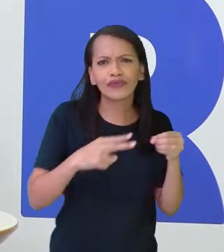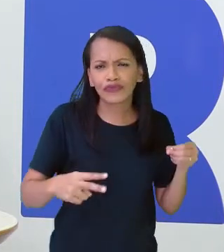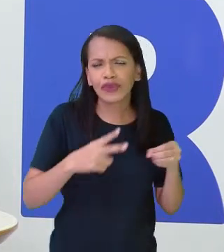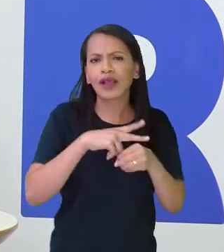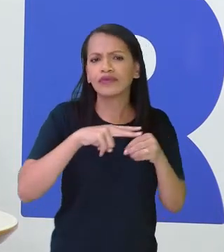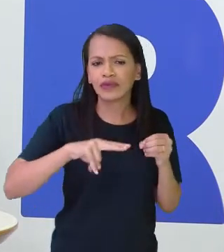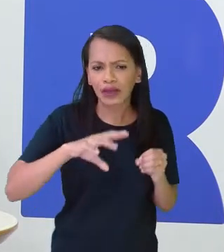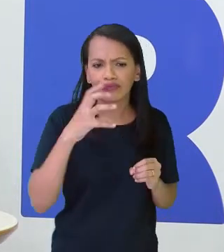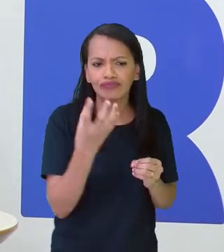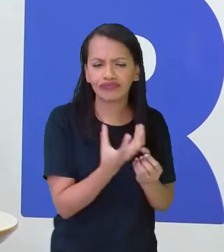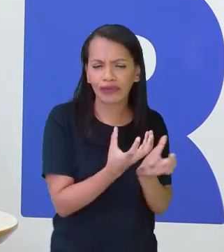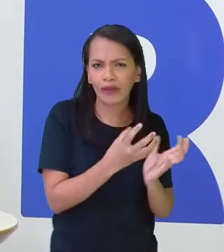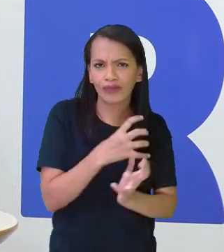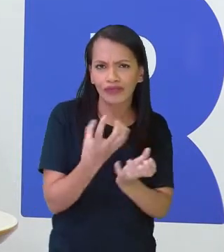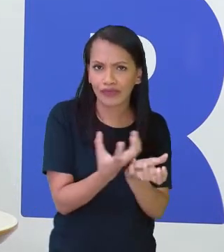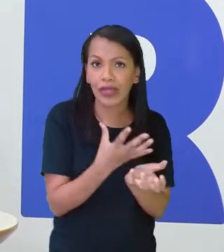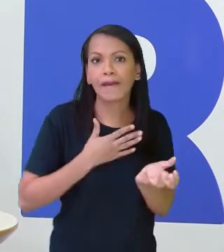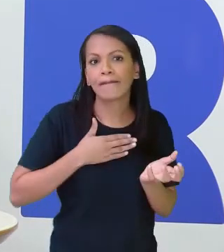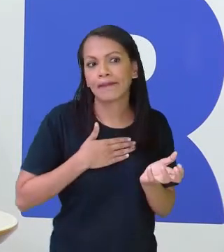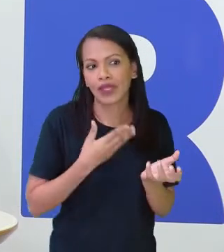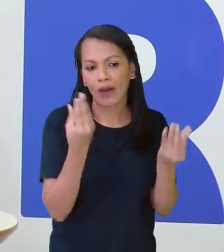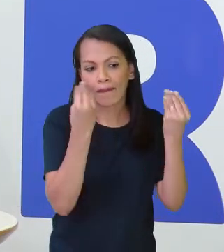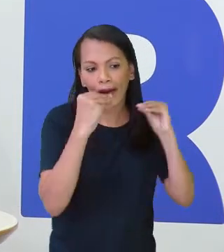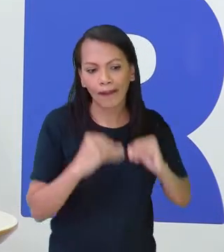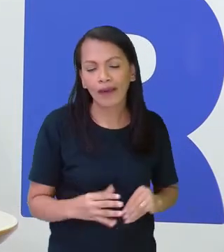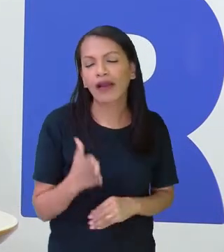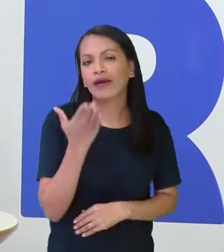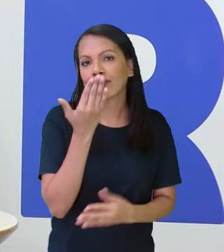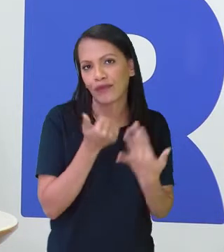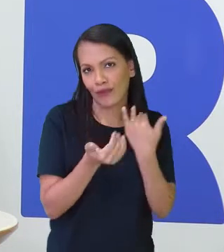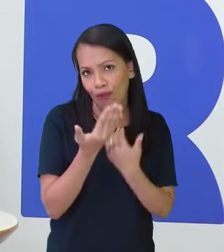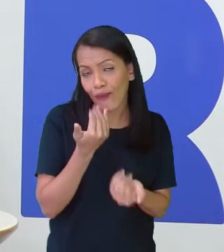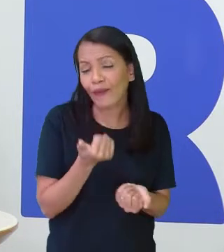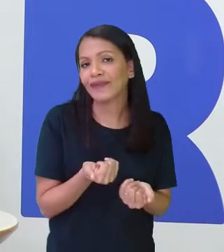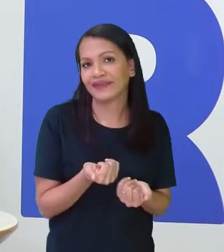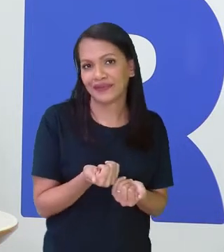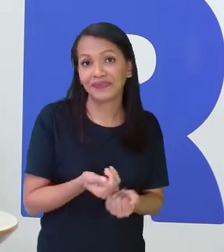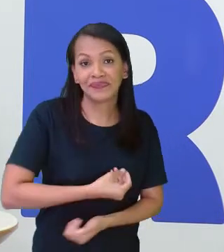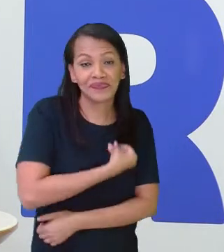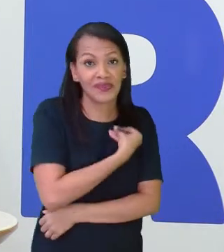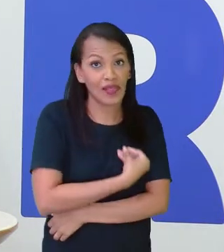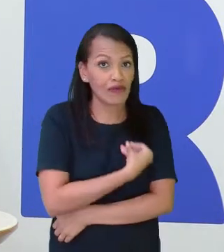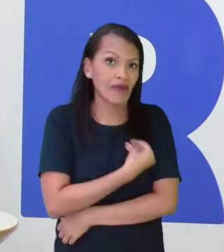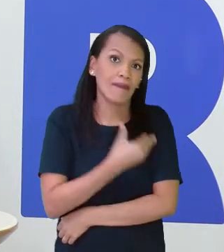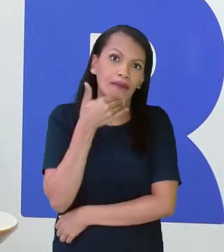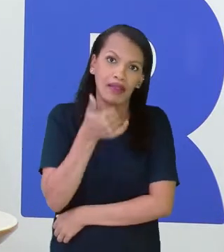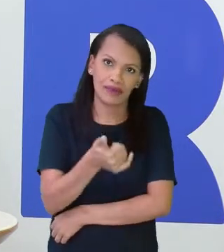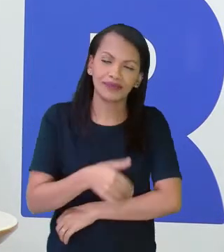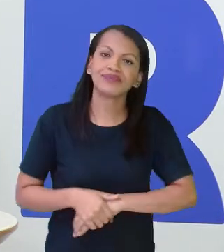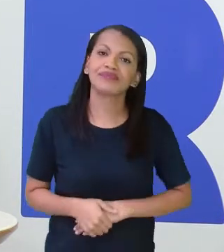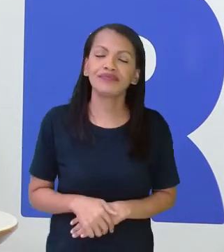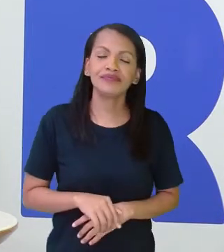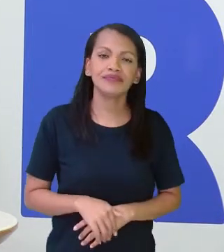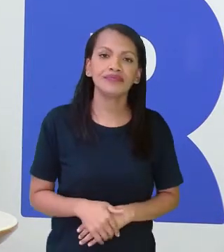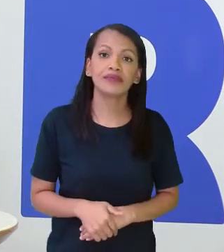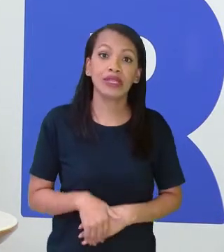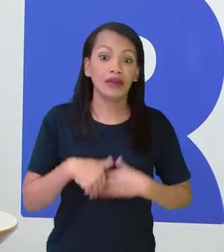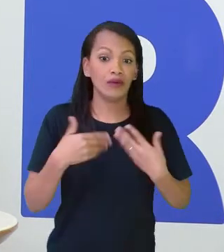as verduras na minha alimentação para conseguir, inclusive, viver melhor. Quando a